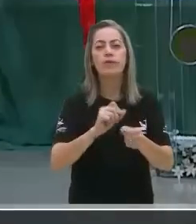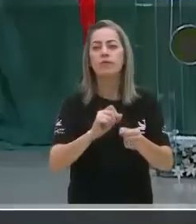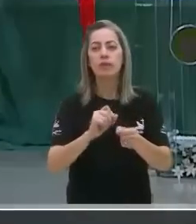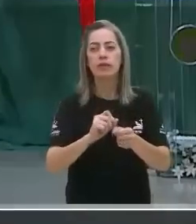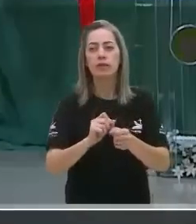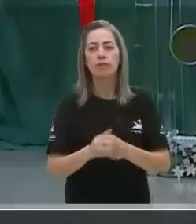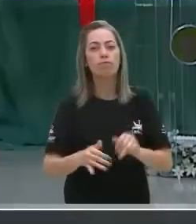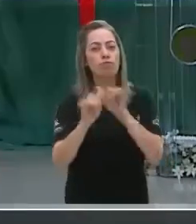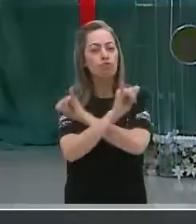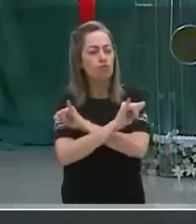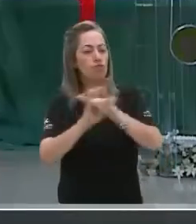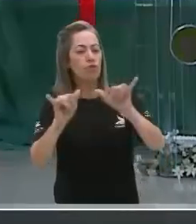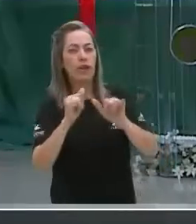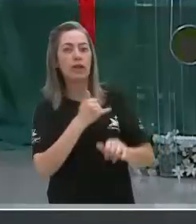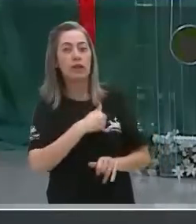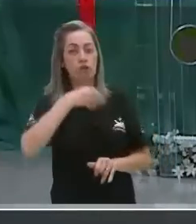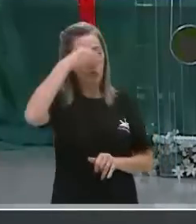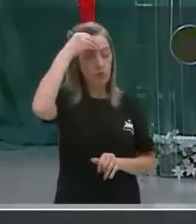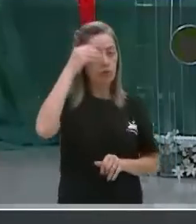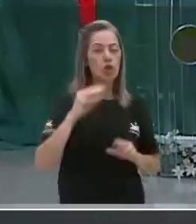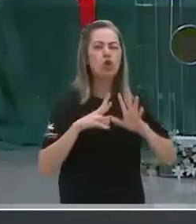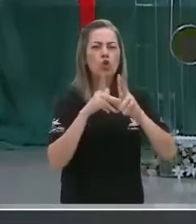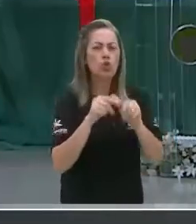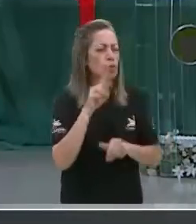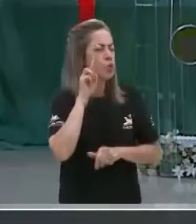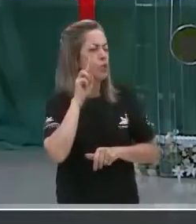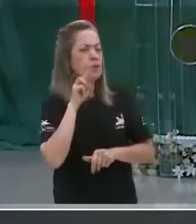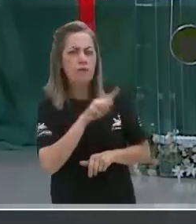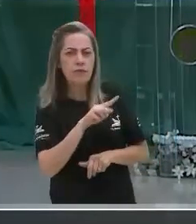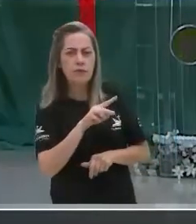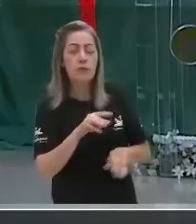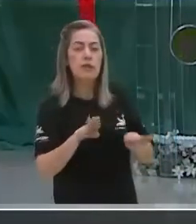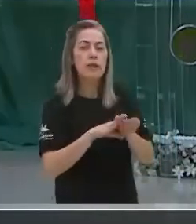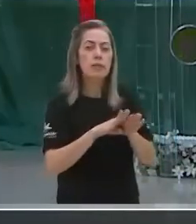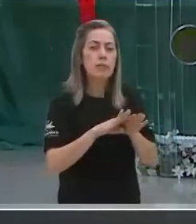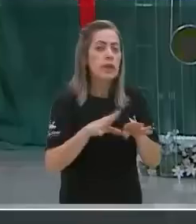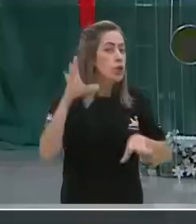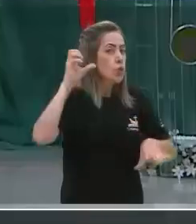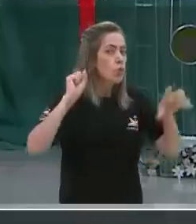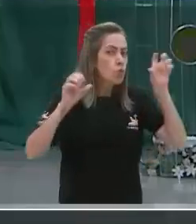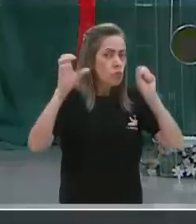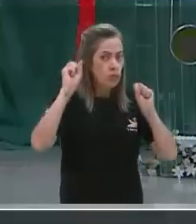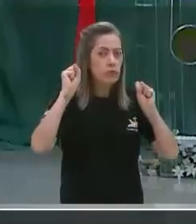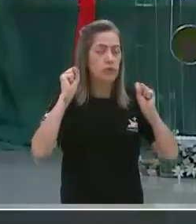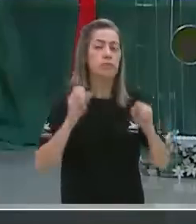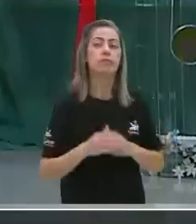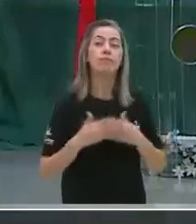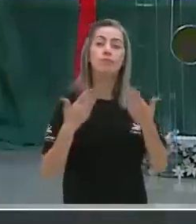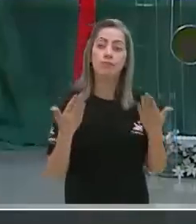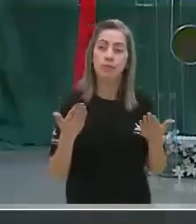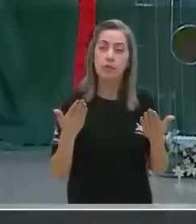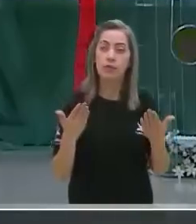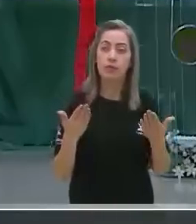Contem a João o que vistes e ouvistes. Então,